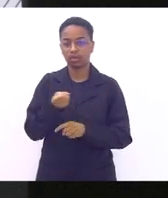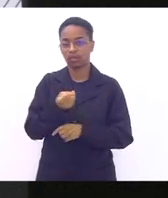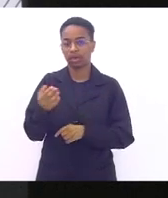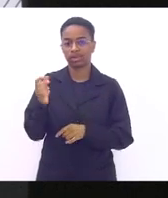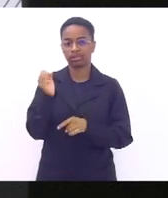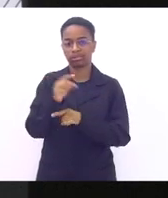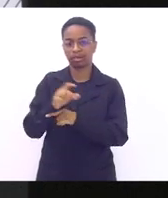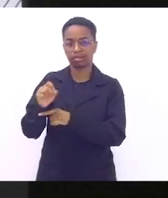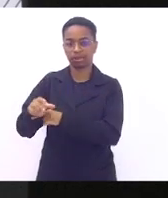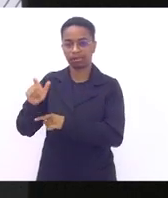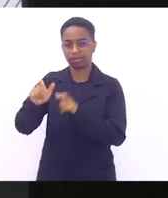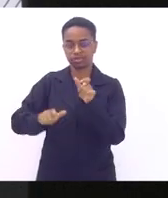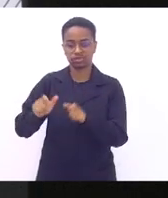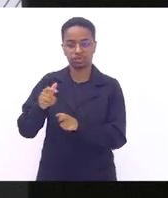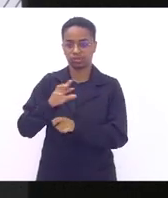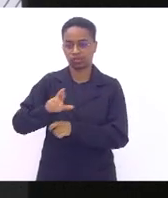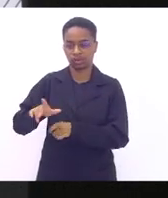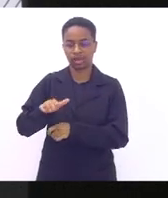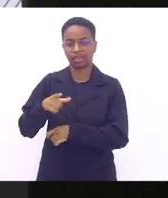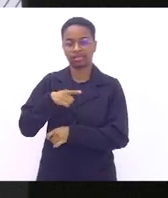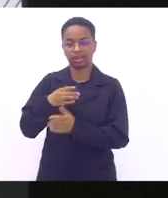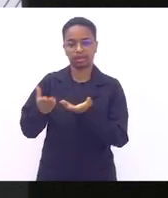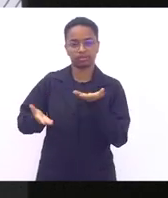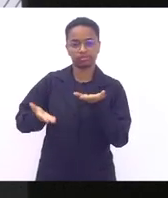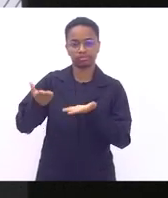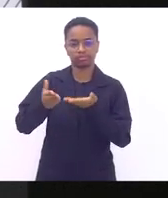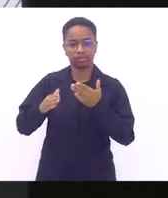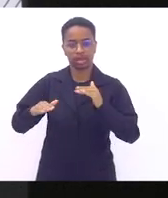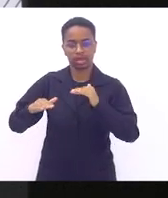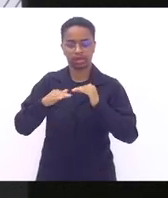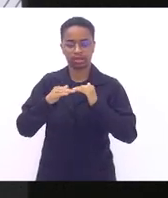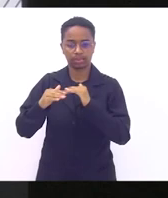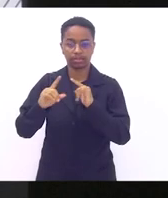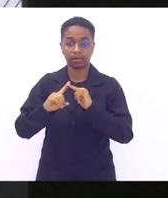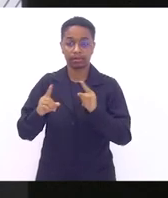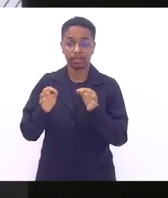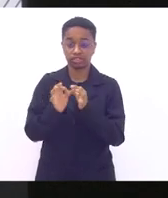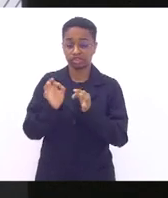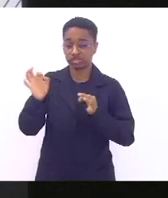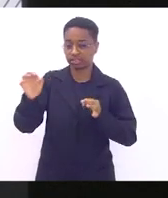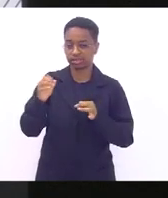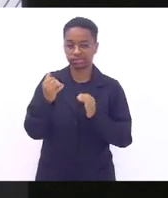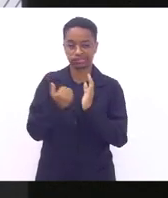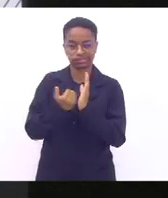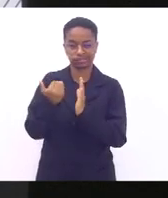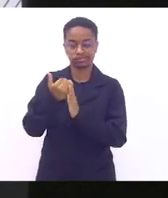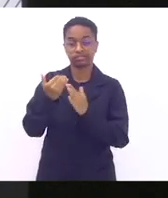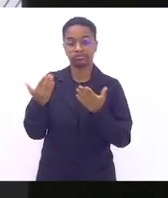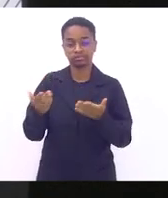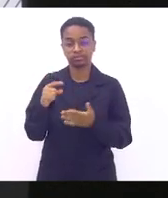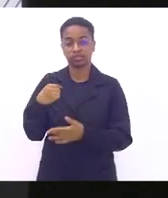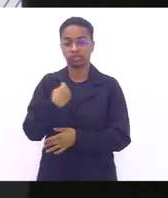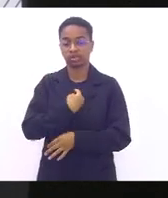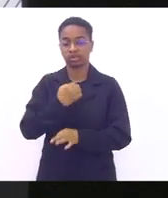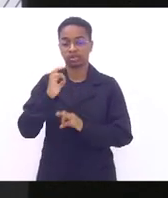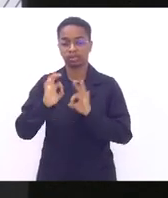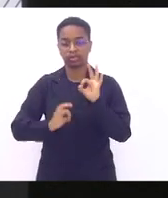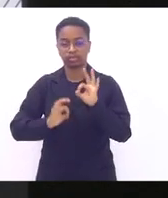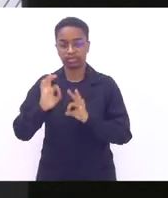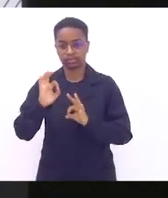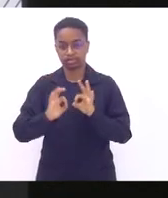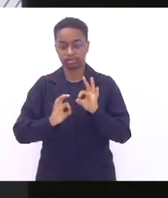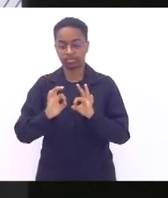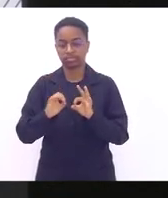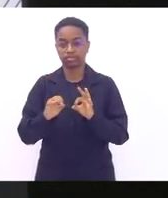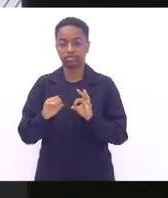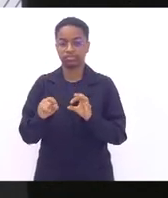tão expressivo assim, ele está mais ou menos equilibrado. Mas a distância geográfica é muito grande. Então, o nosso planejamento, e aí a gente